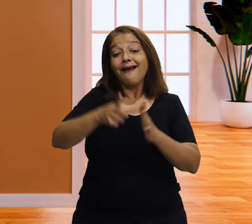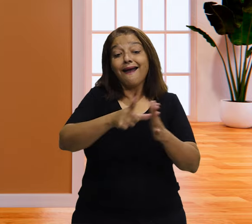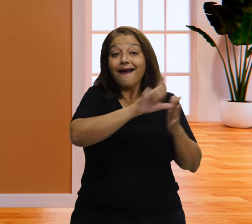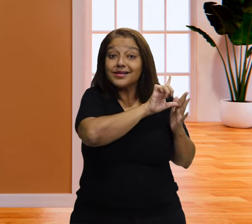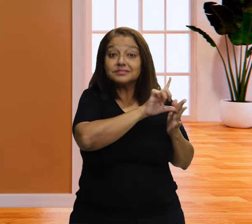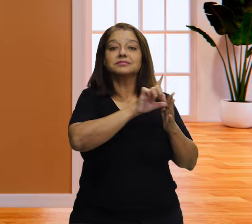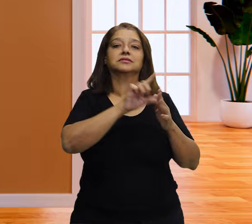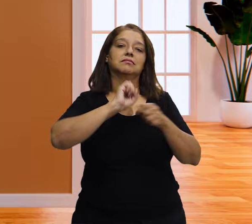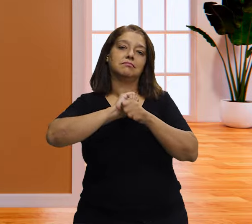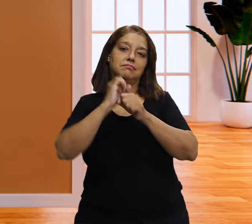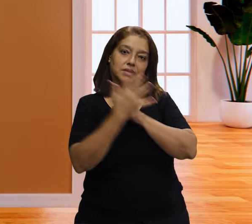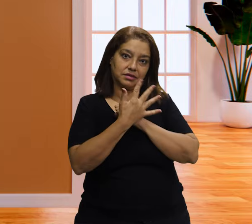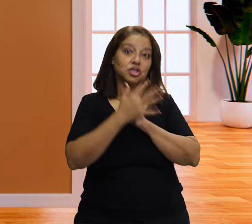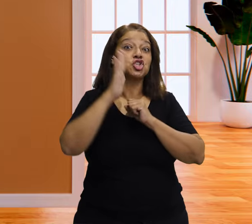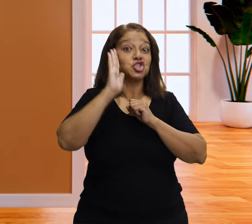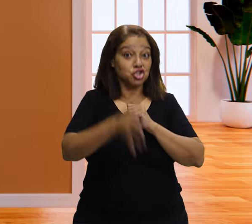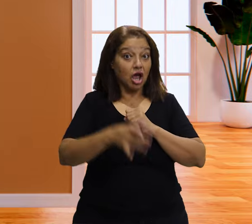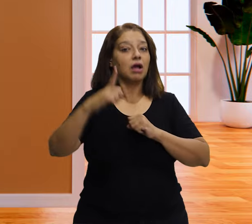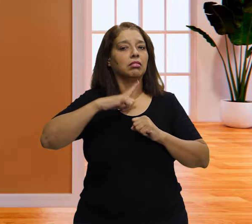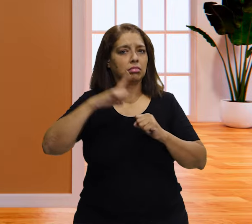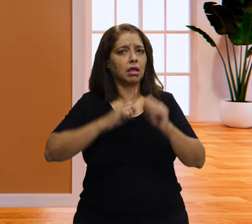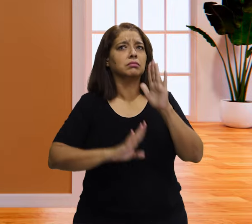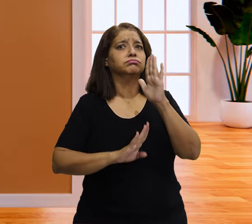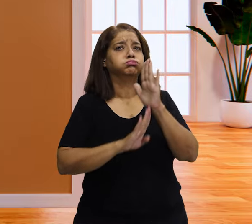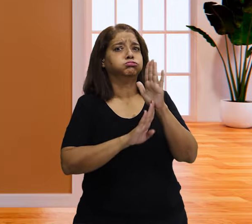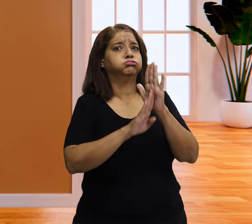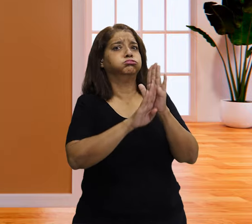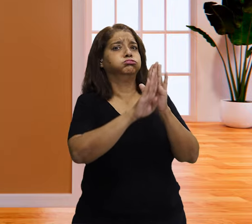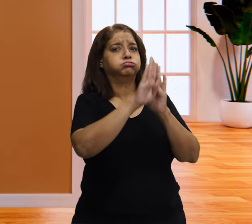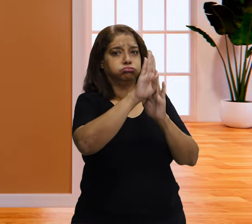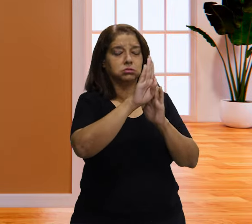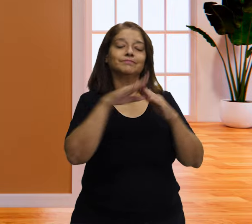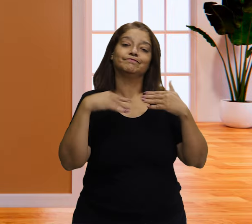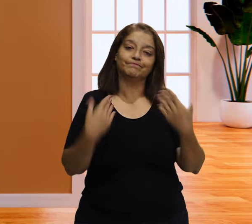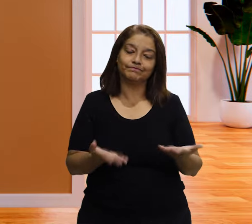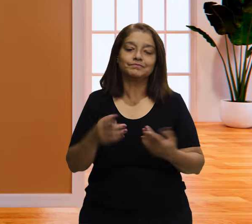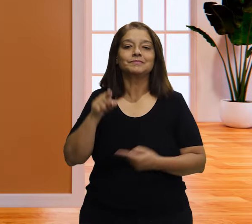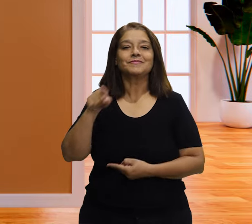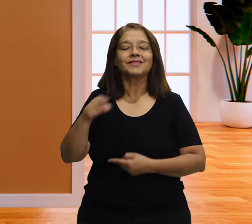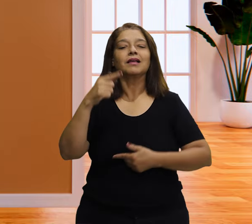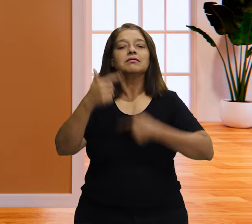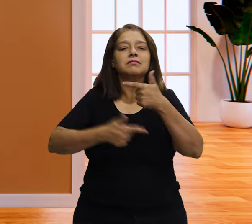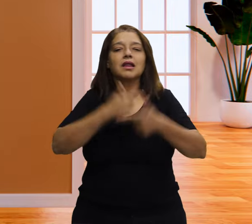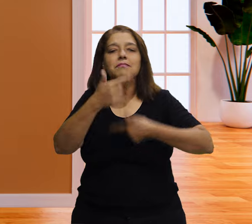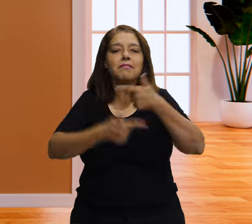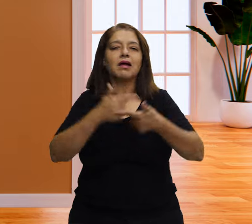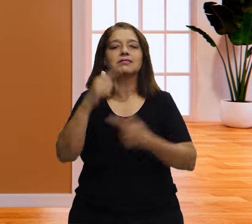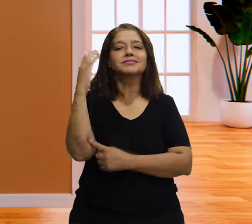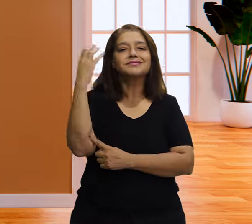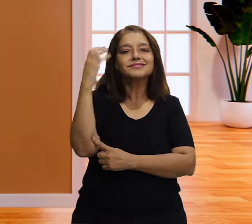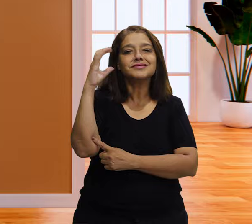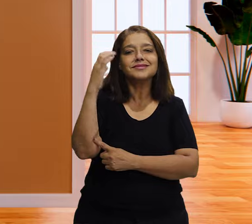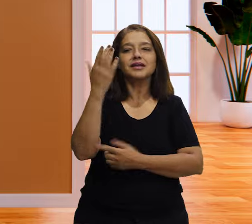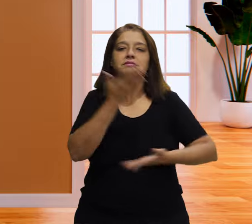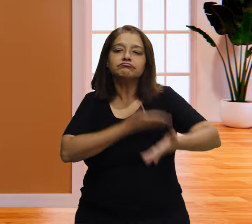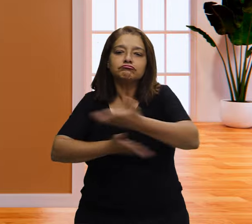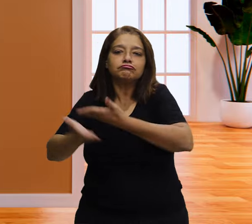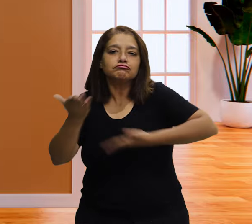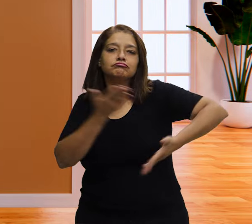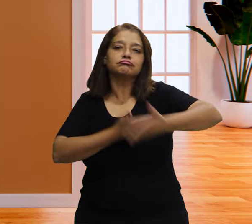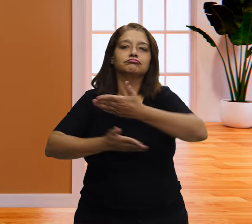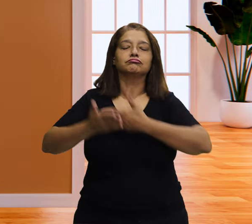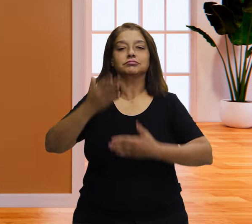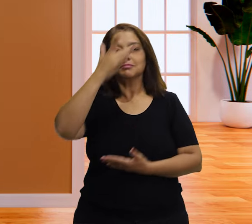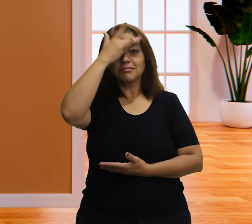Sendo assim, a ergonomia, que é a ciência que estuda a relação entre o ser humano e o seu trabalho, colabora com a redução